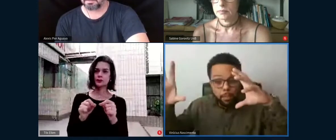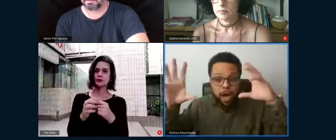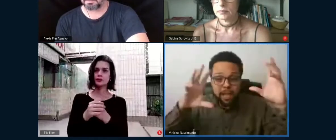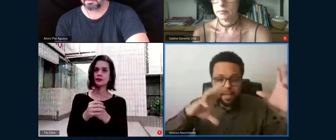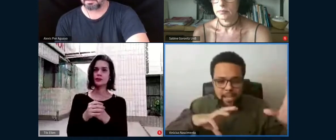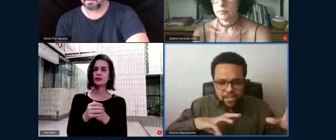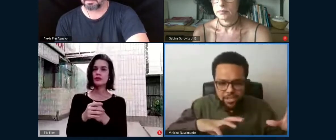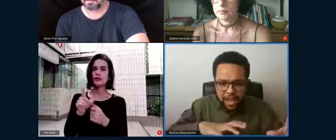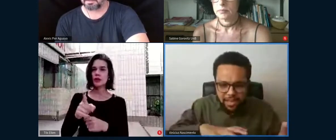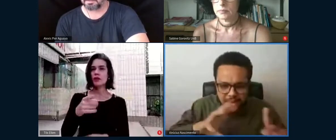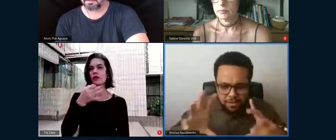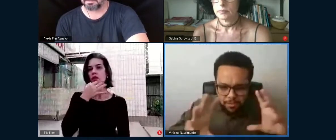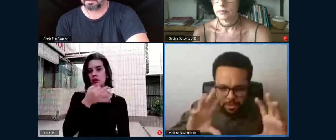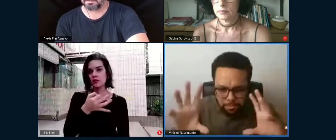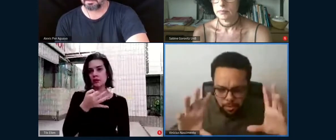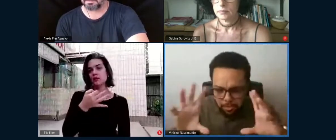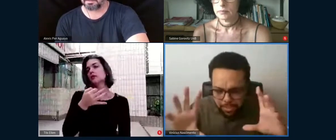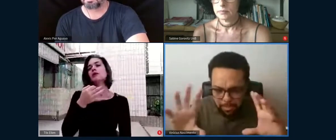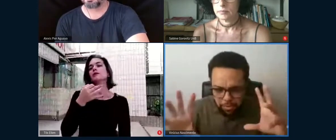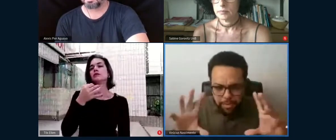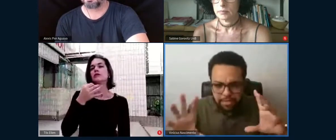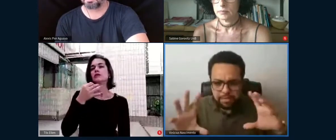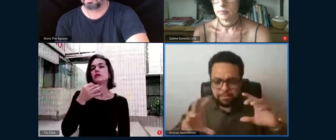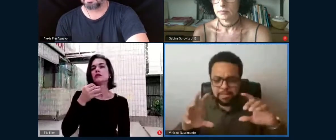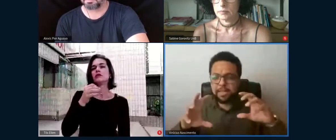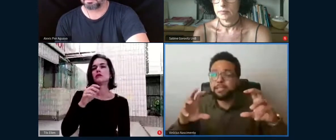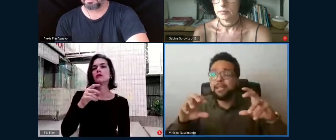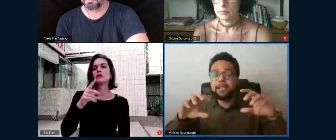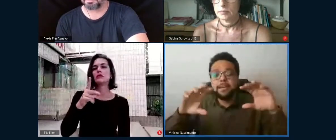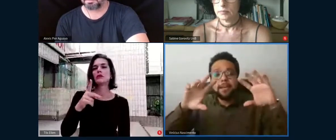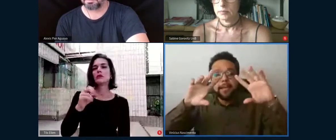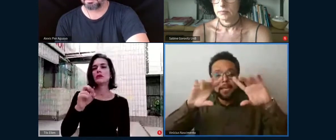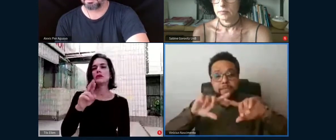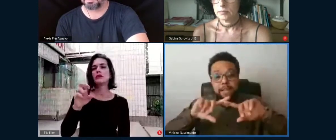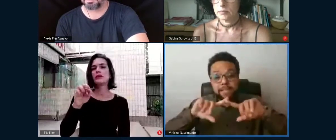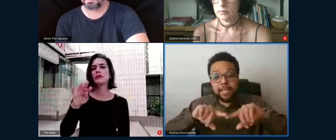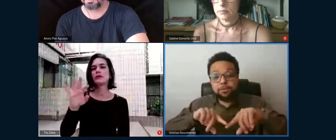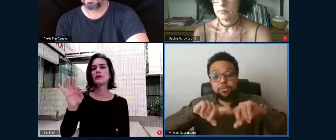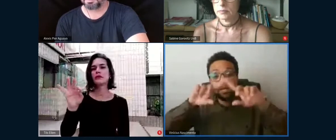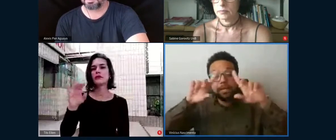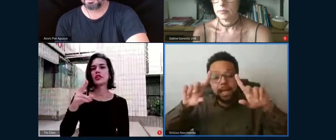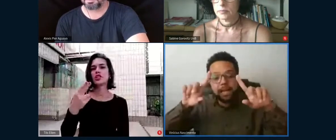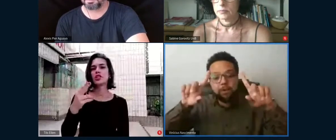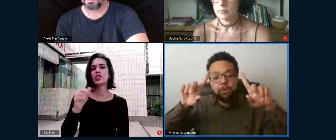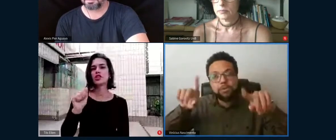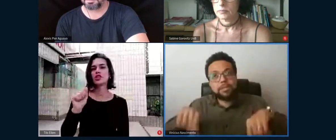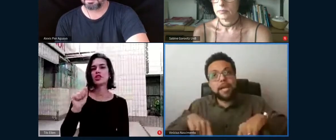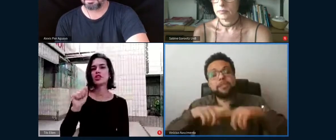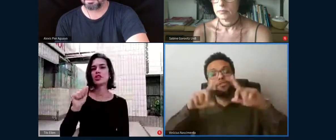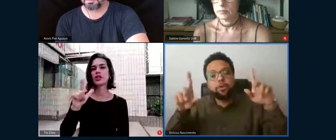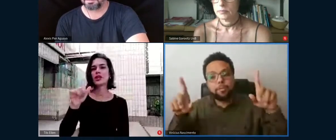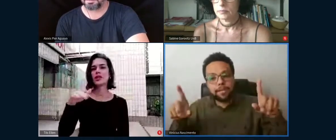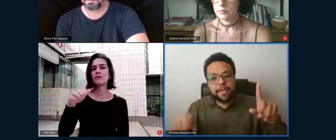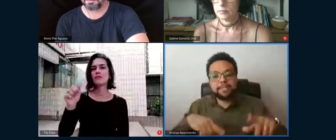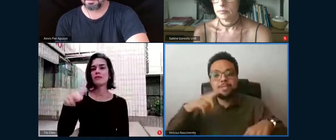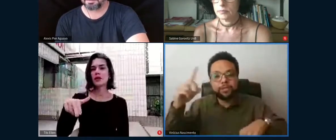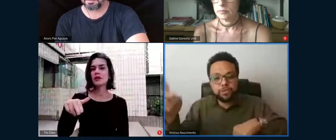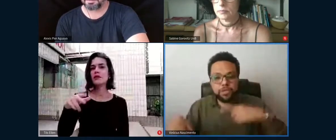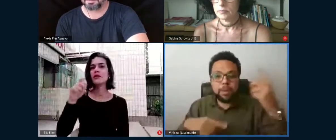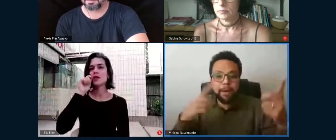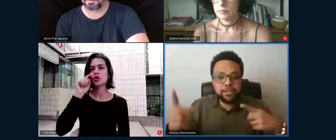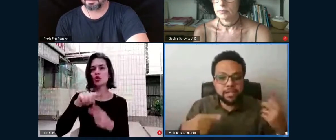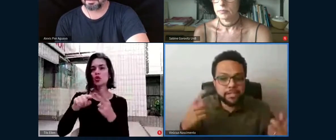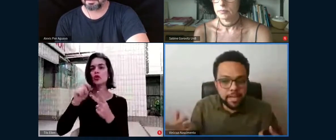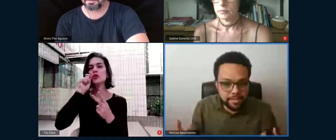você cita o Pohacker e a Schellinger, não sei pronunciar muito bem, não sei se é assim, que vai dizer que, o conceito de